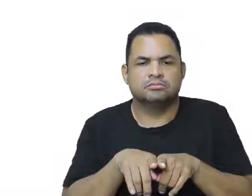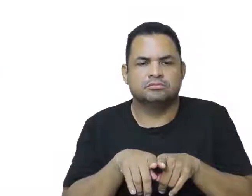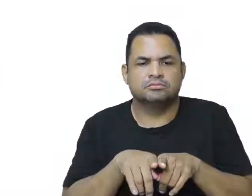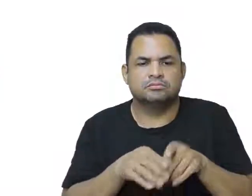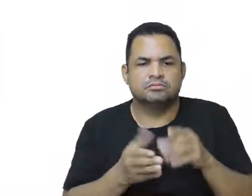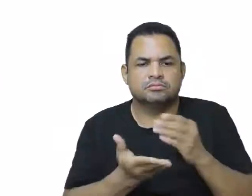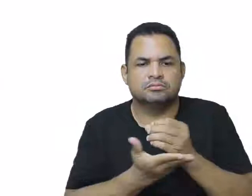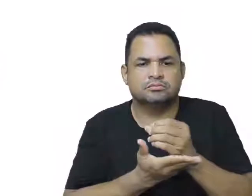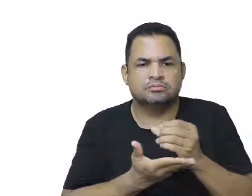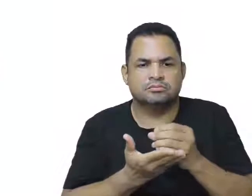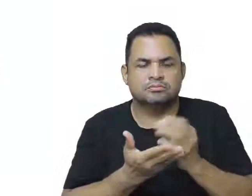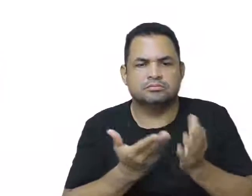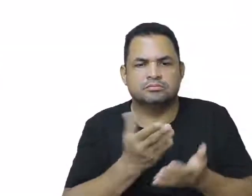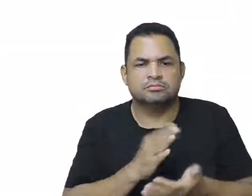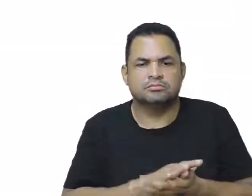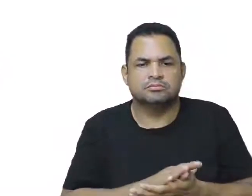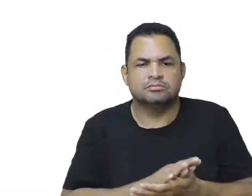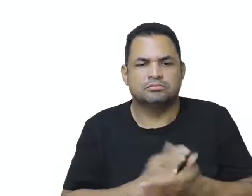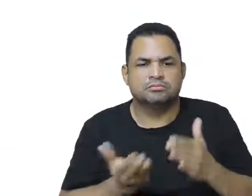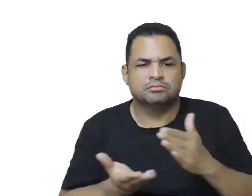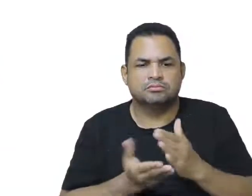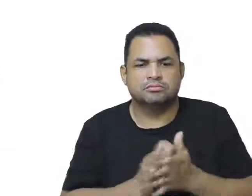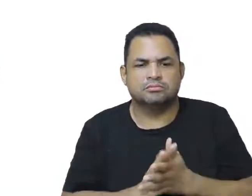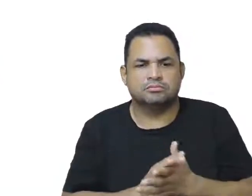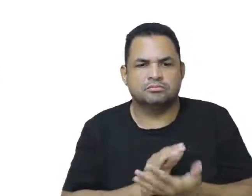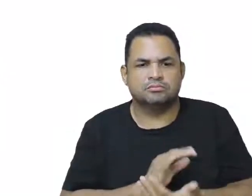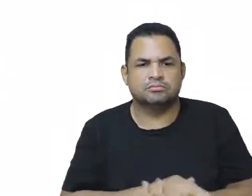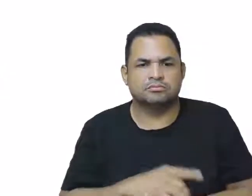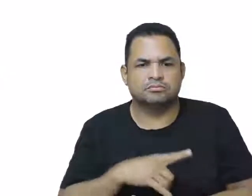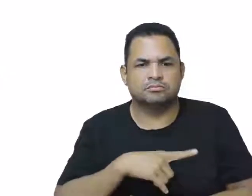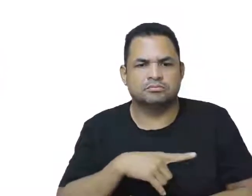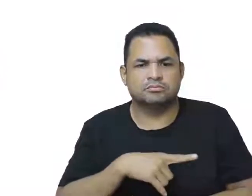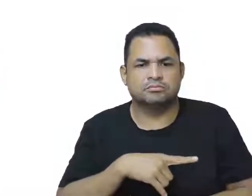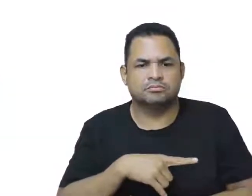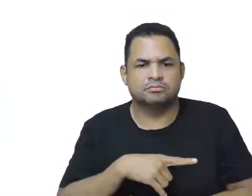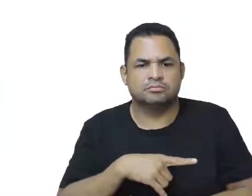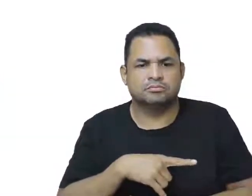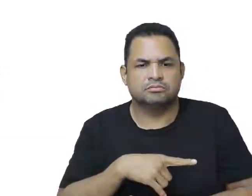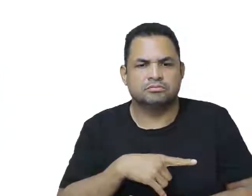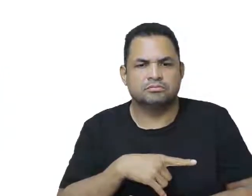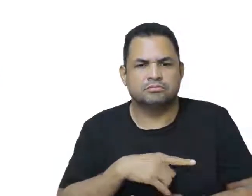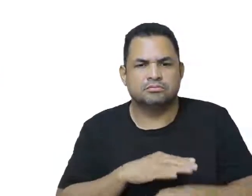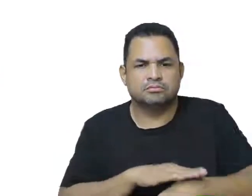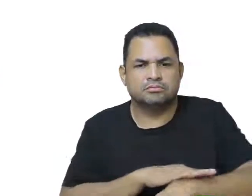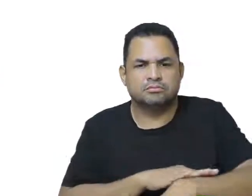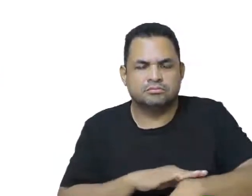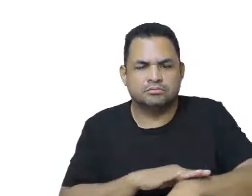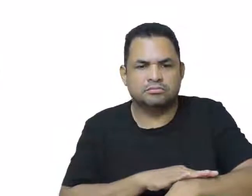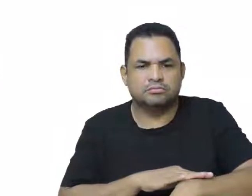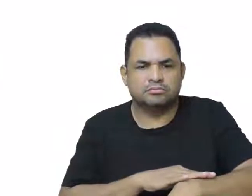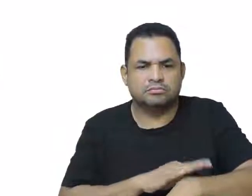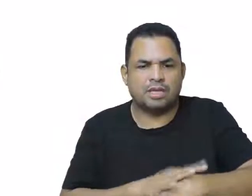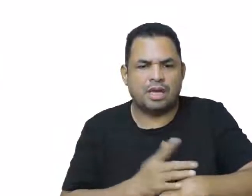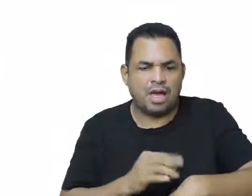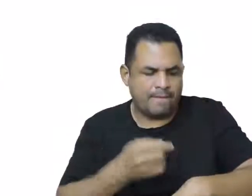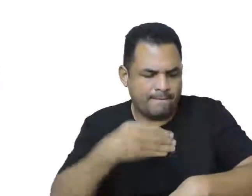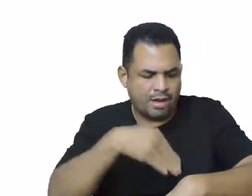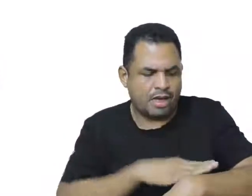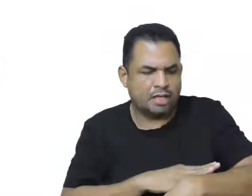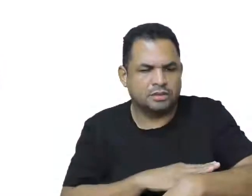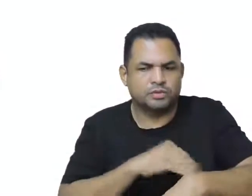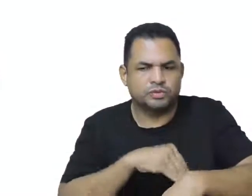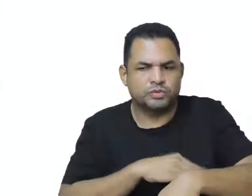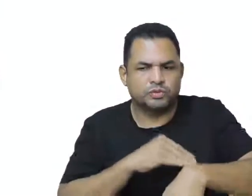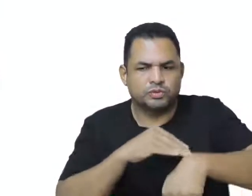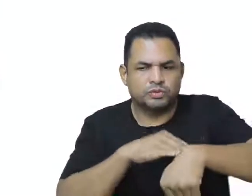abaixo da pele vocês percebem que não é pouquinha coisa que tem. Tem gente que pensa que tem a pele, embaixo da pele já é o osso, né?